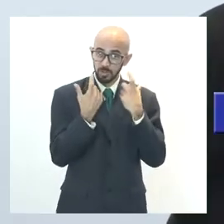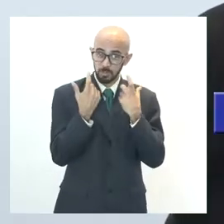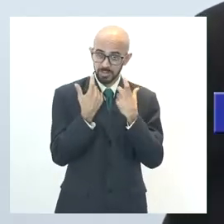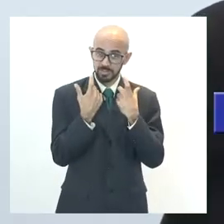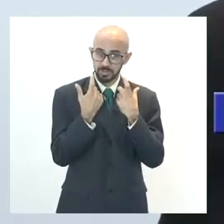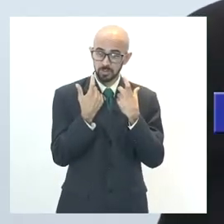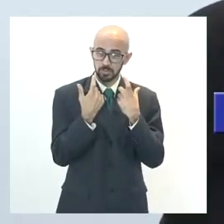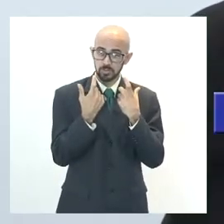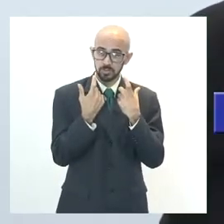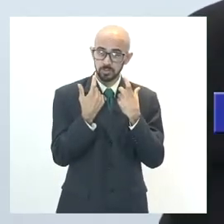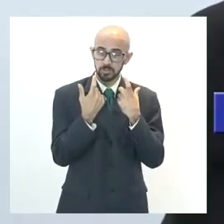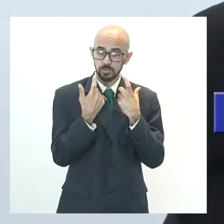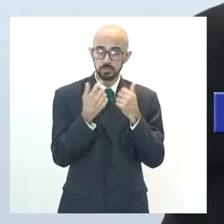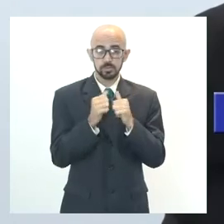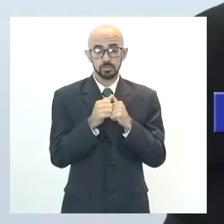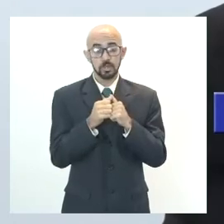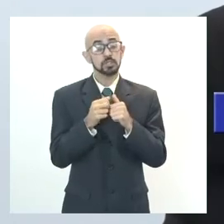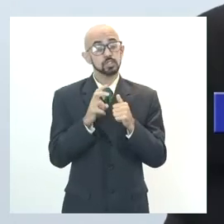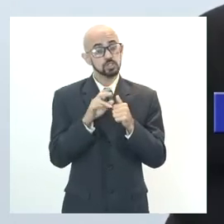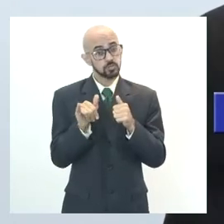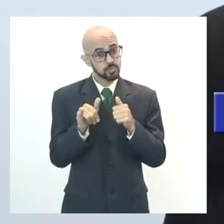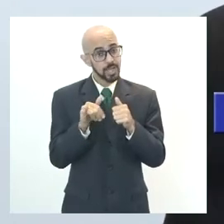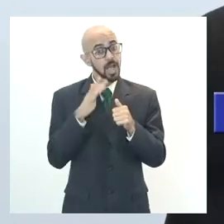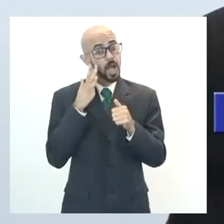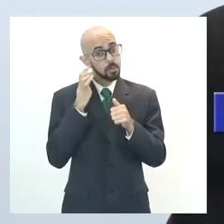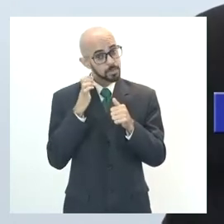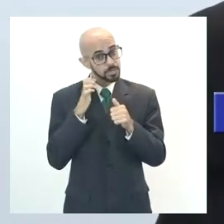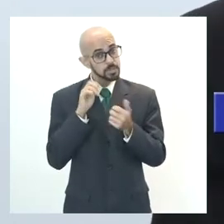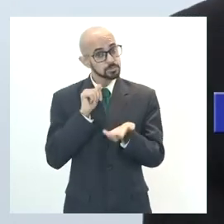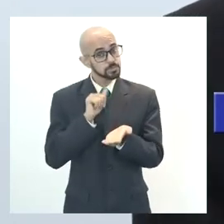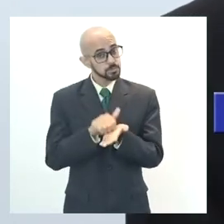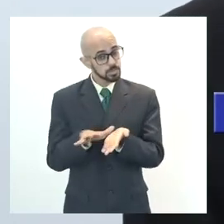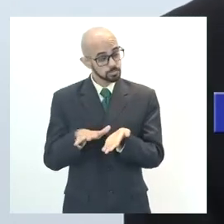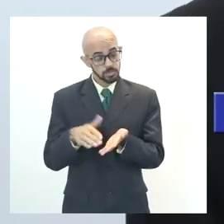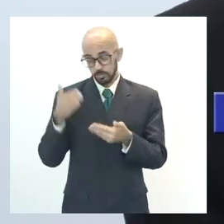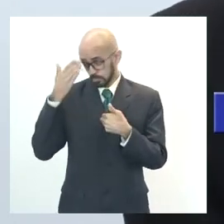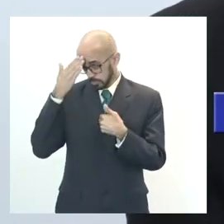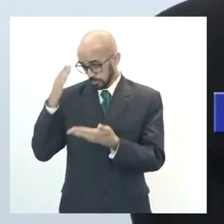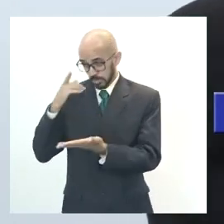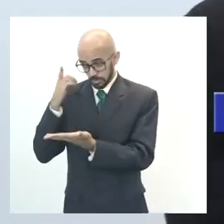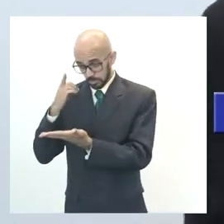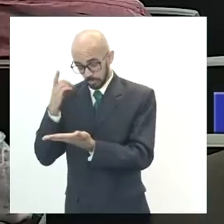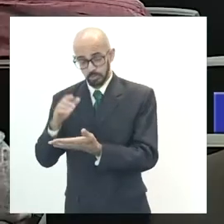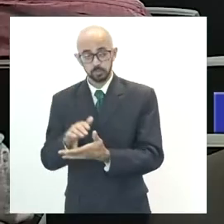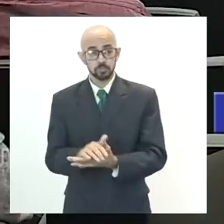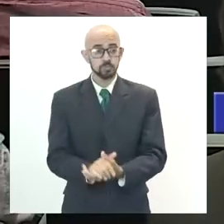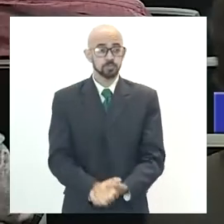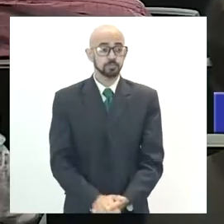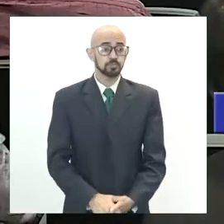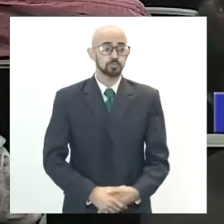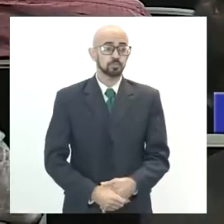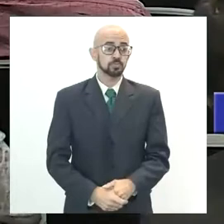isso vai acontecer o seguinte teremos um excluídos da manhã obrigado a deputado obrigado